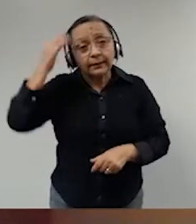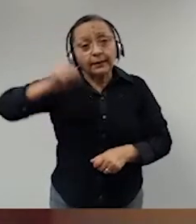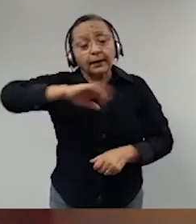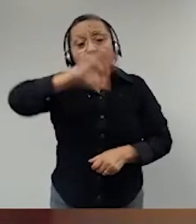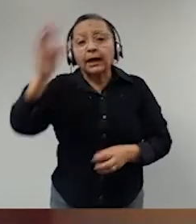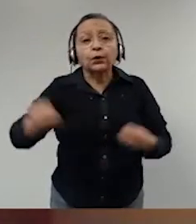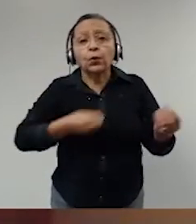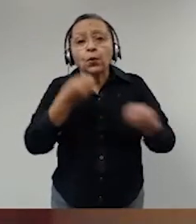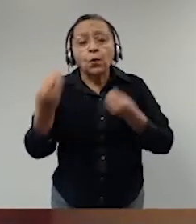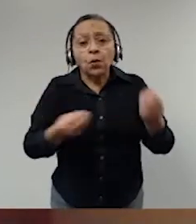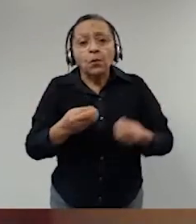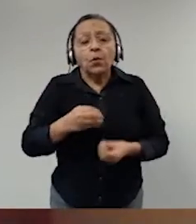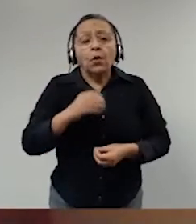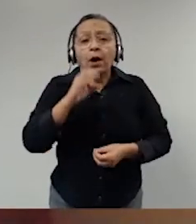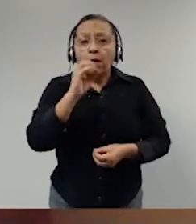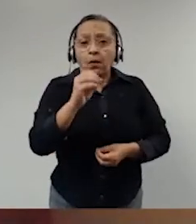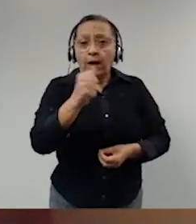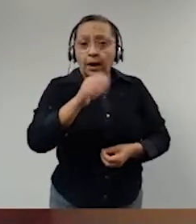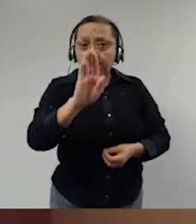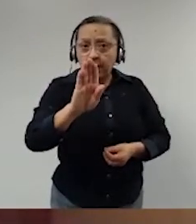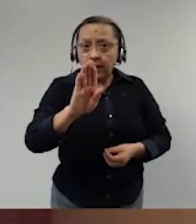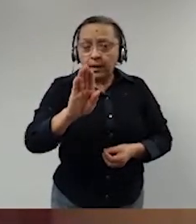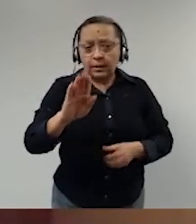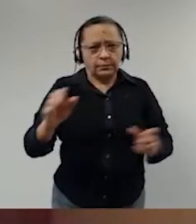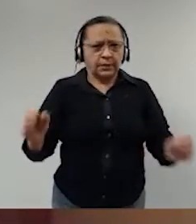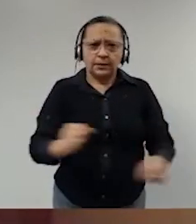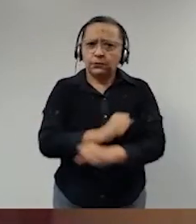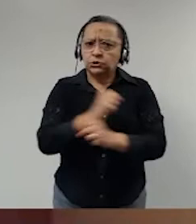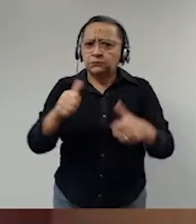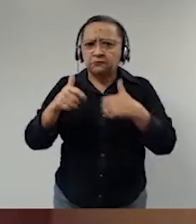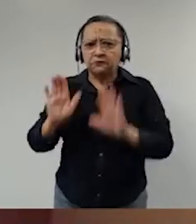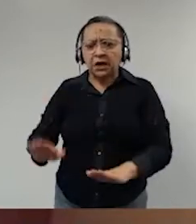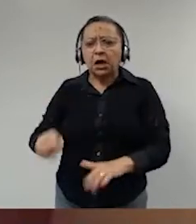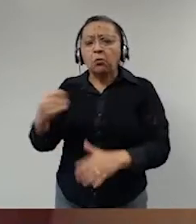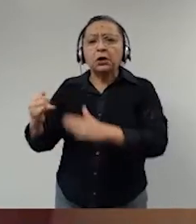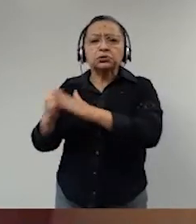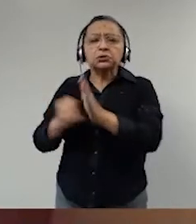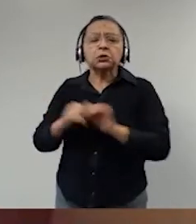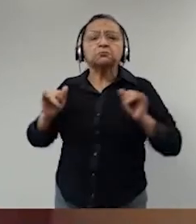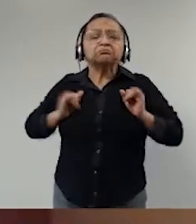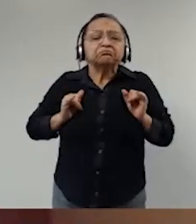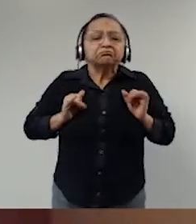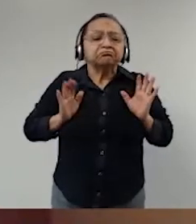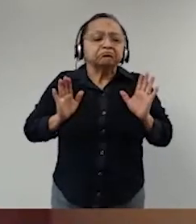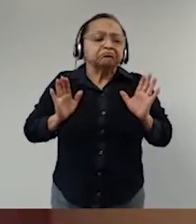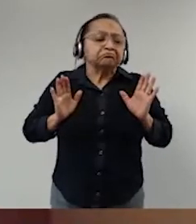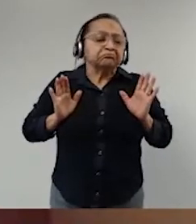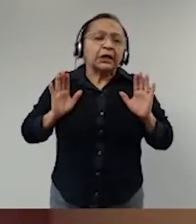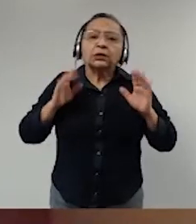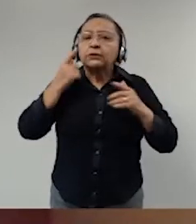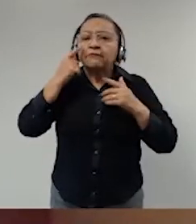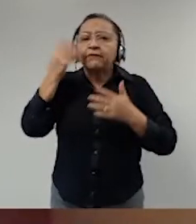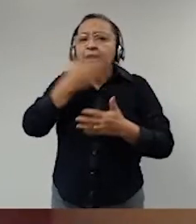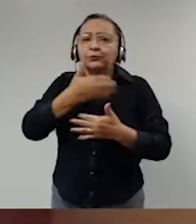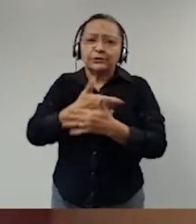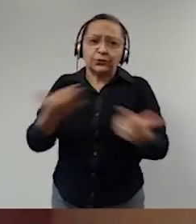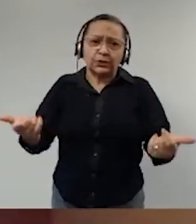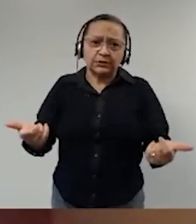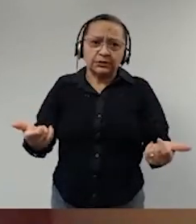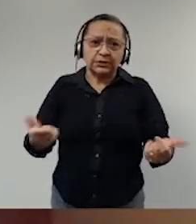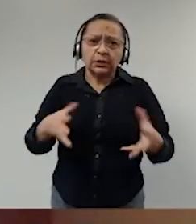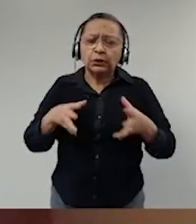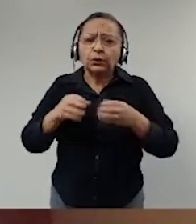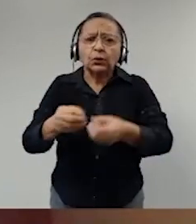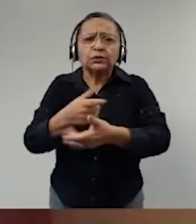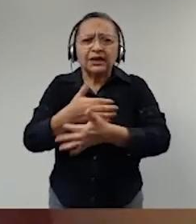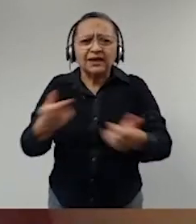não pode se entender como uma instituição alheia a todos esses atravessamentos que perpassam